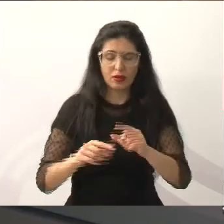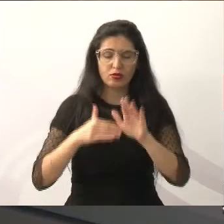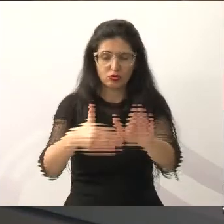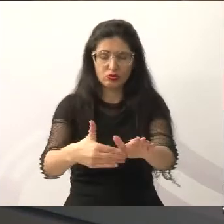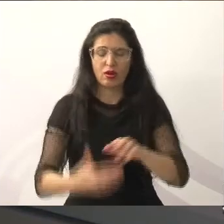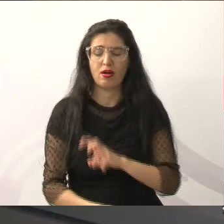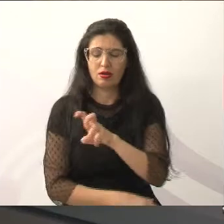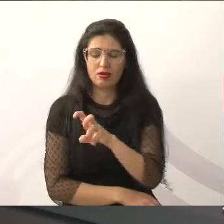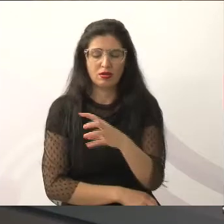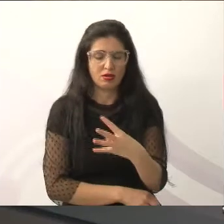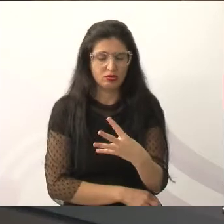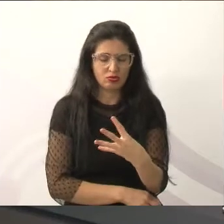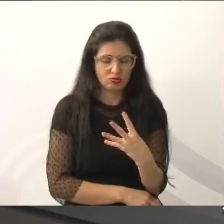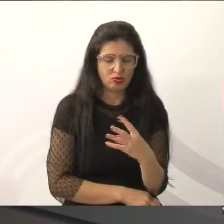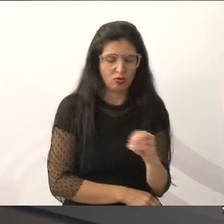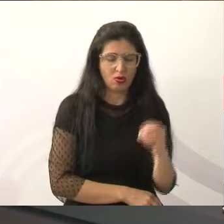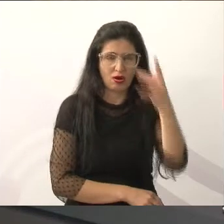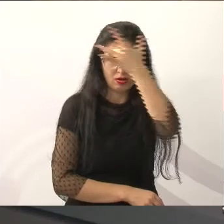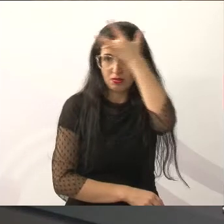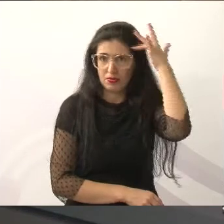540 ambulantes,